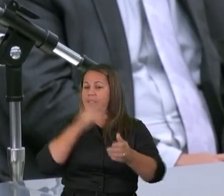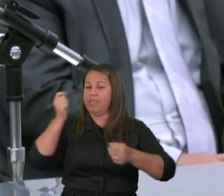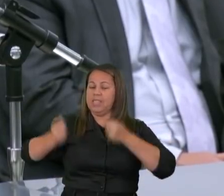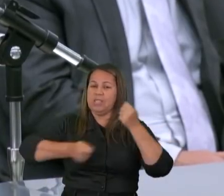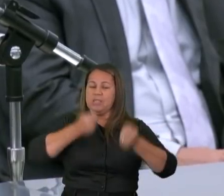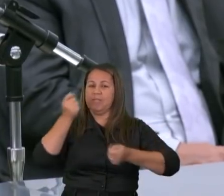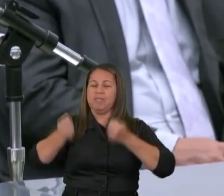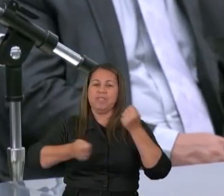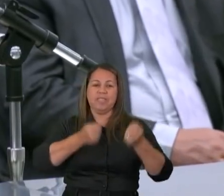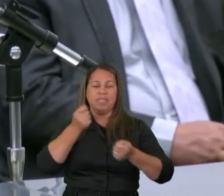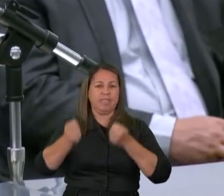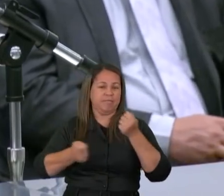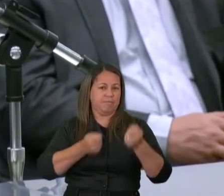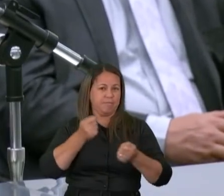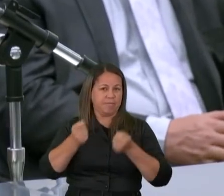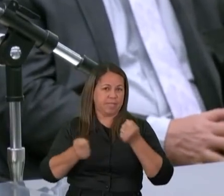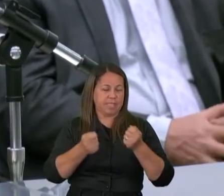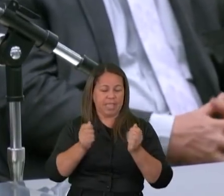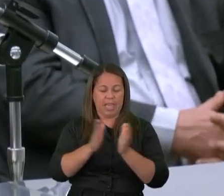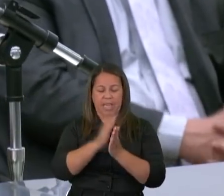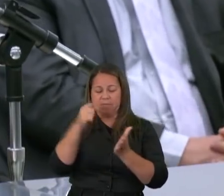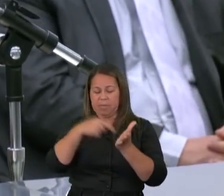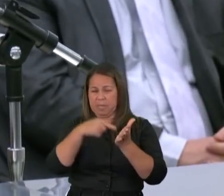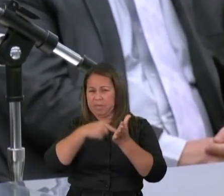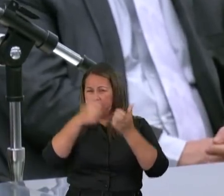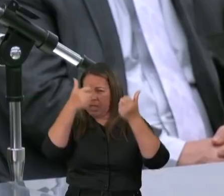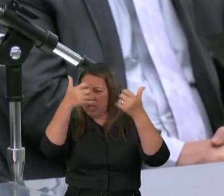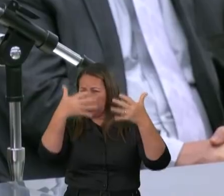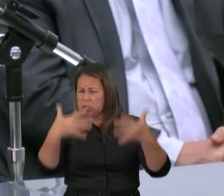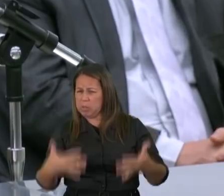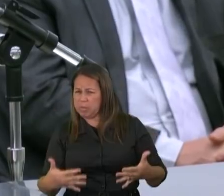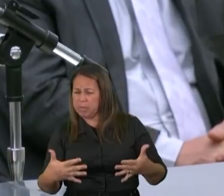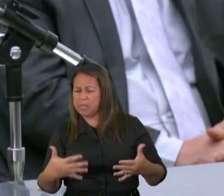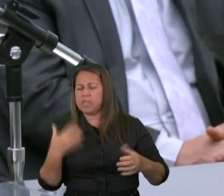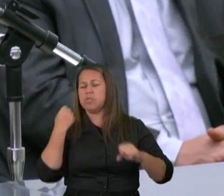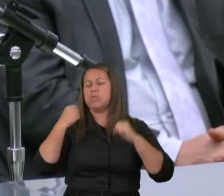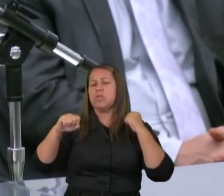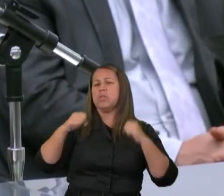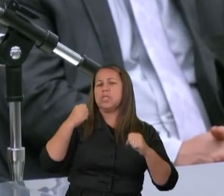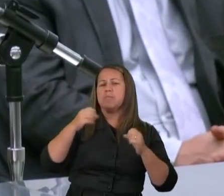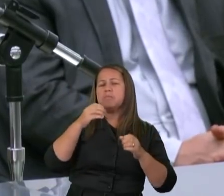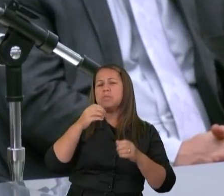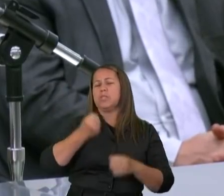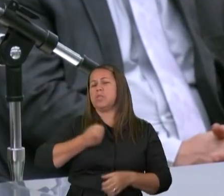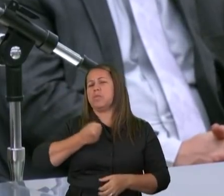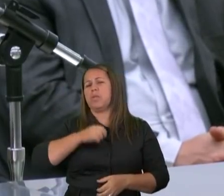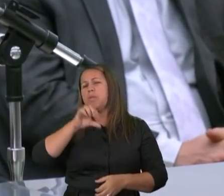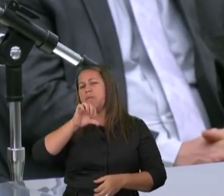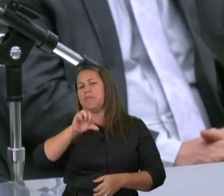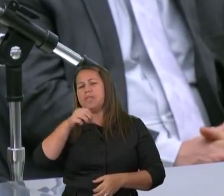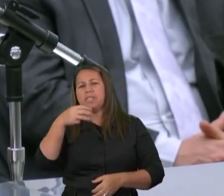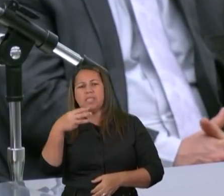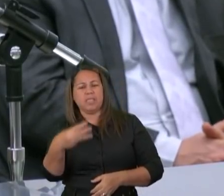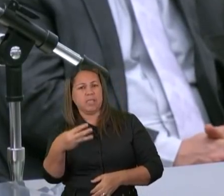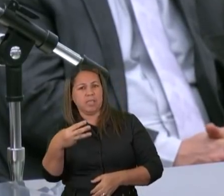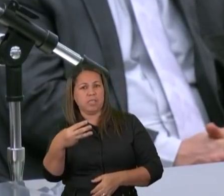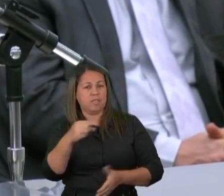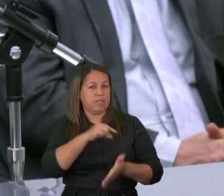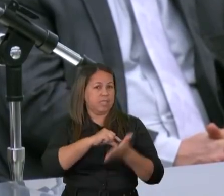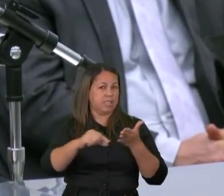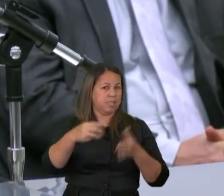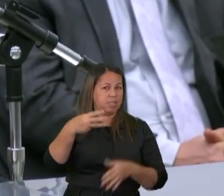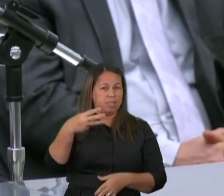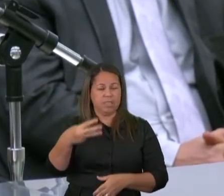Aleluia. A palavra de Deus também vai mostrar no Salmo de número 93, verso 3